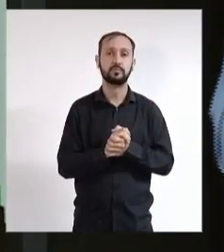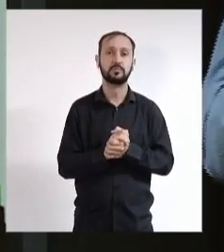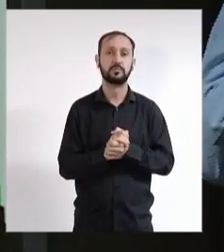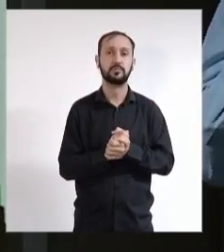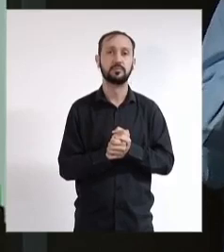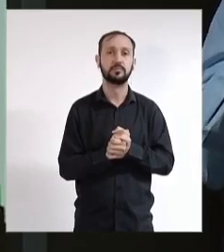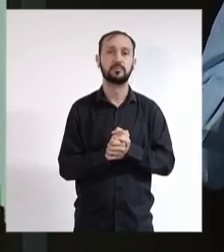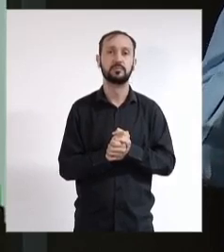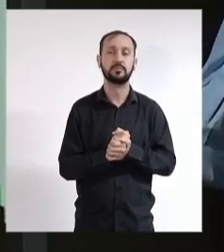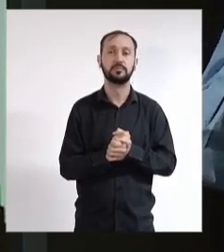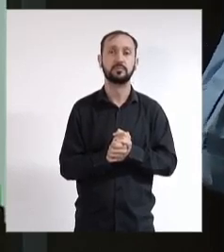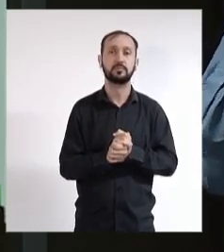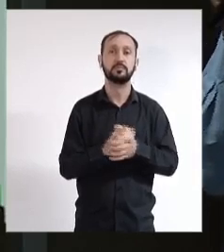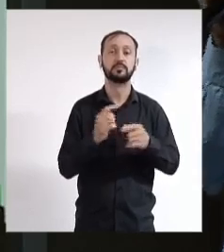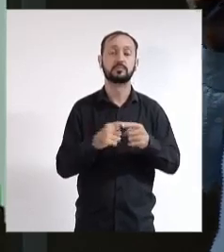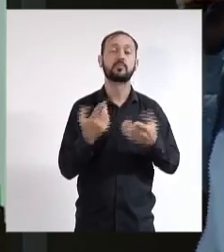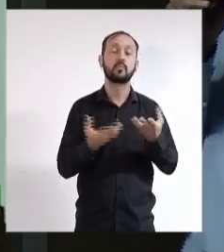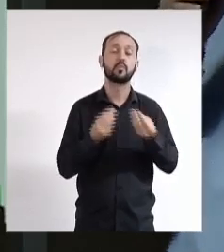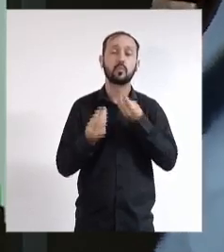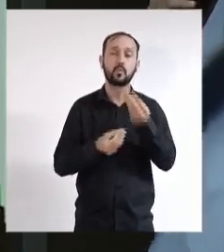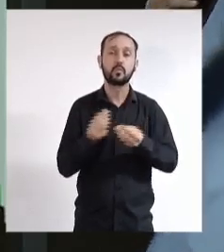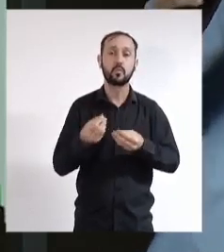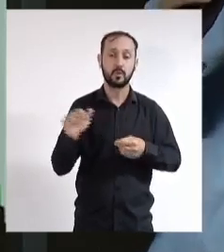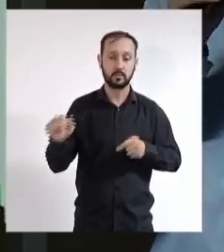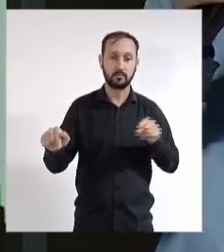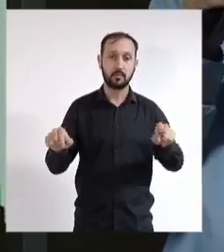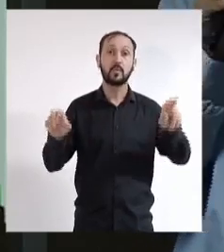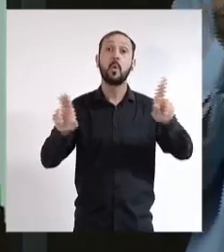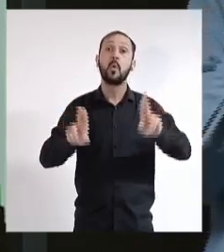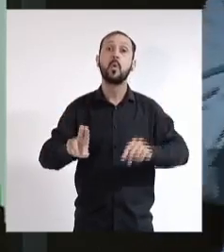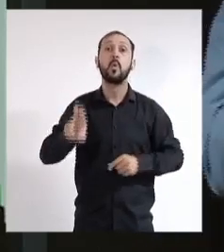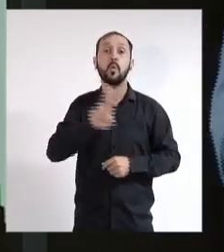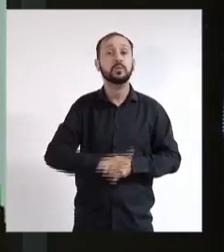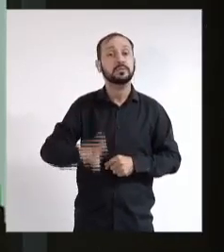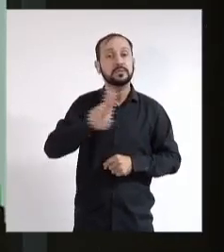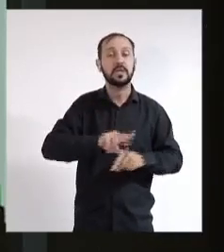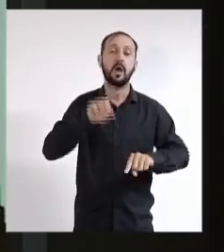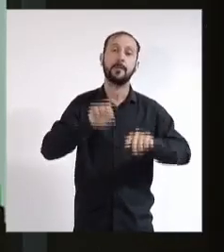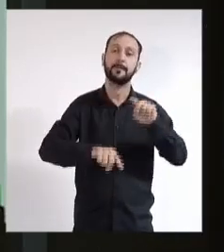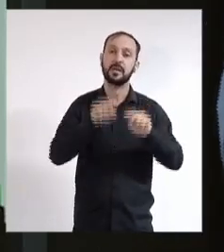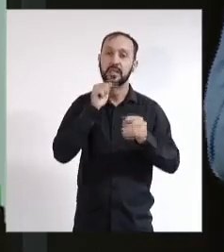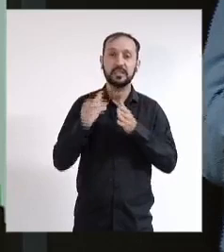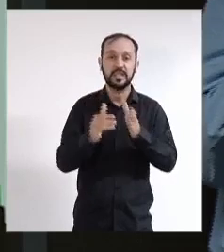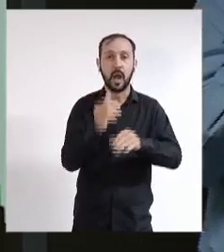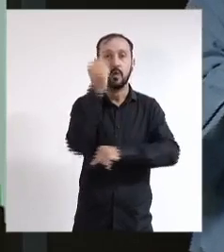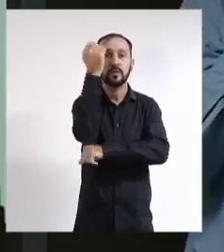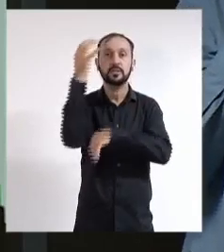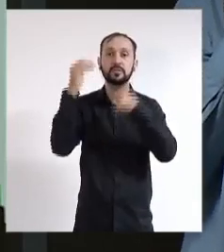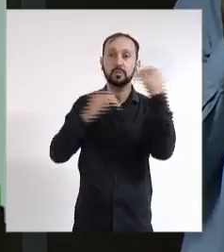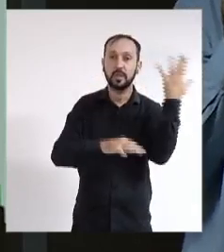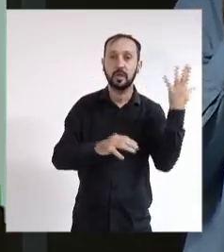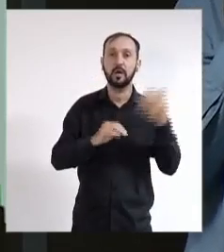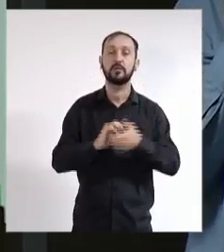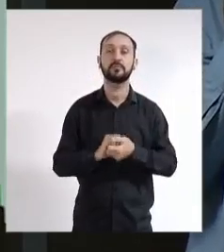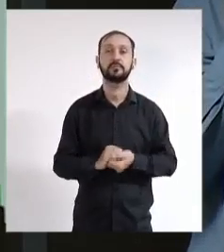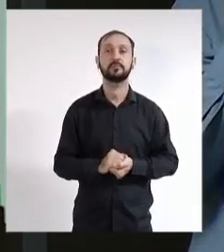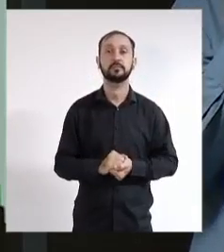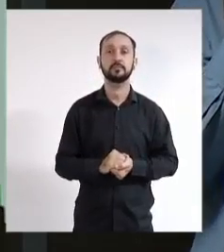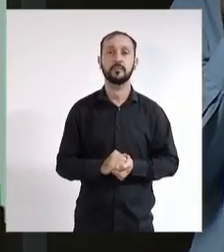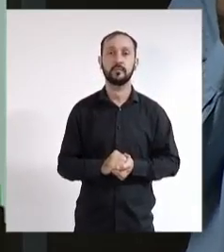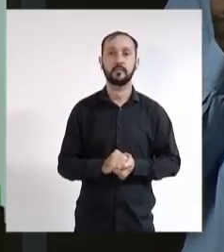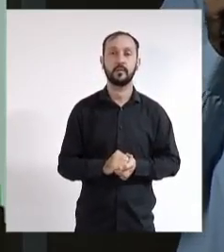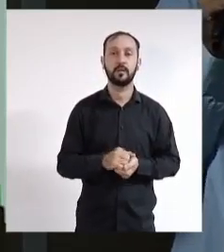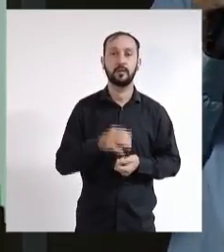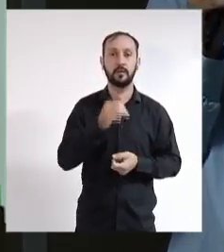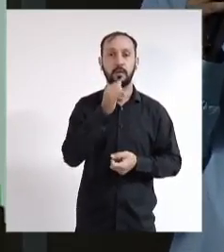que está no uso na maneira que é utilizado recurso natural naquela propriedade daquele daquela unidade